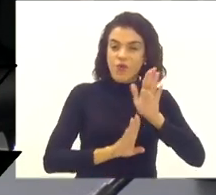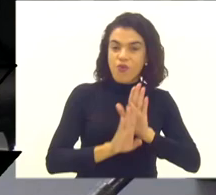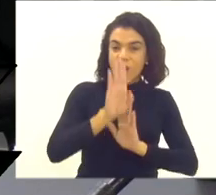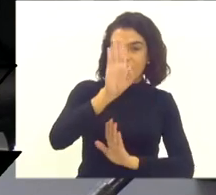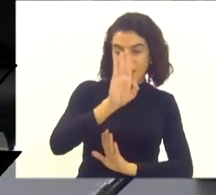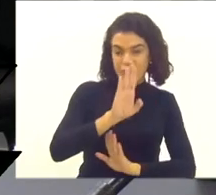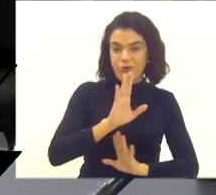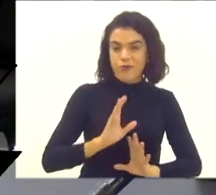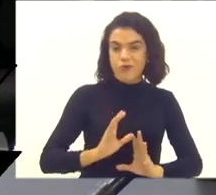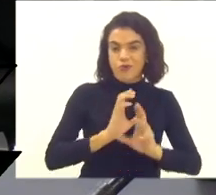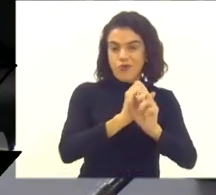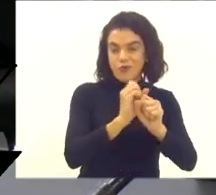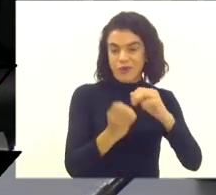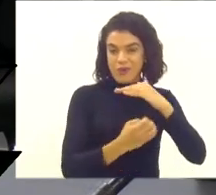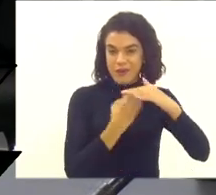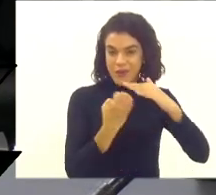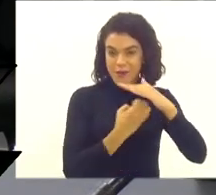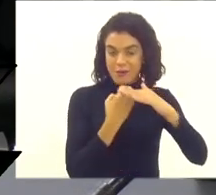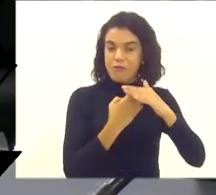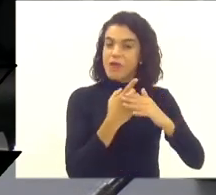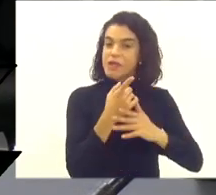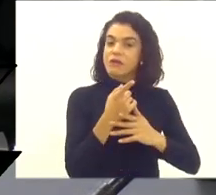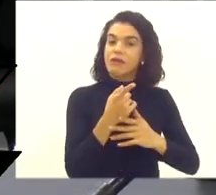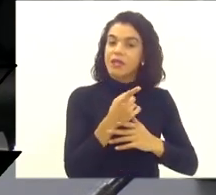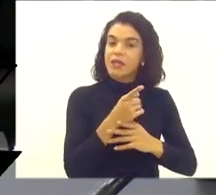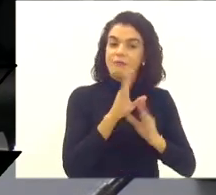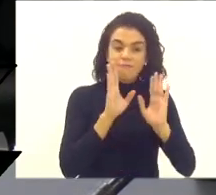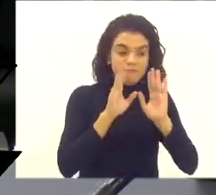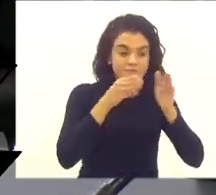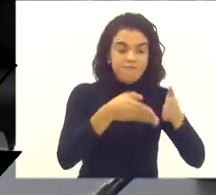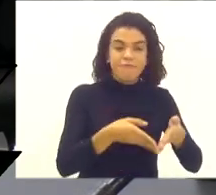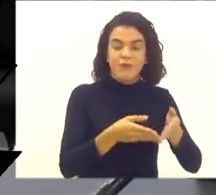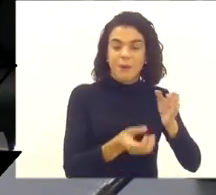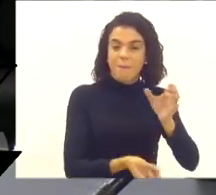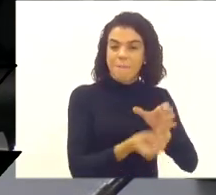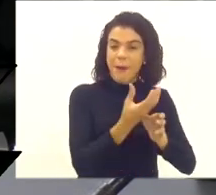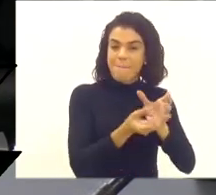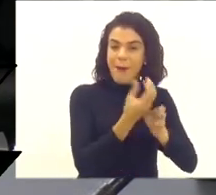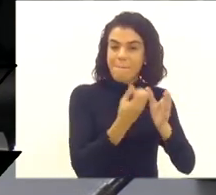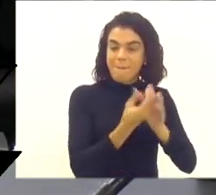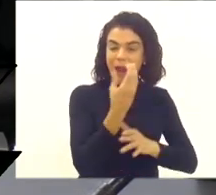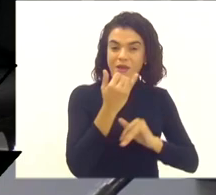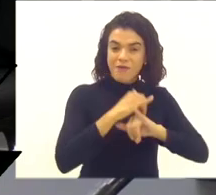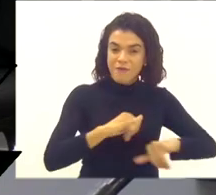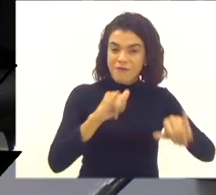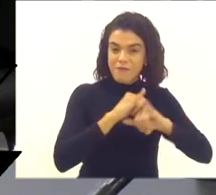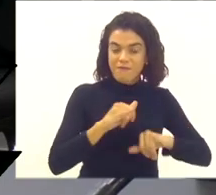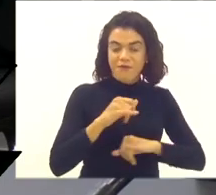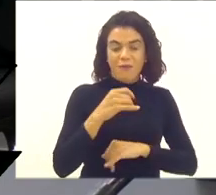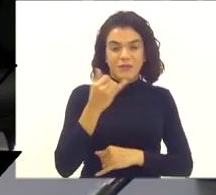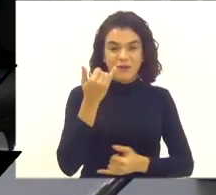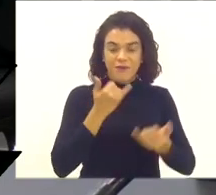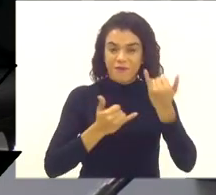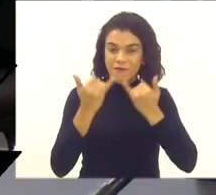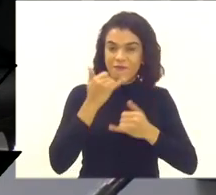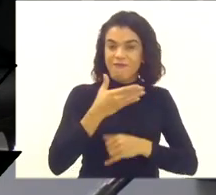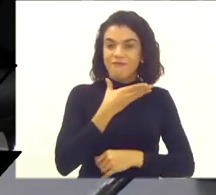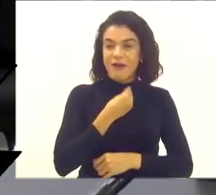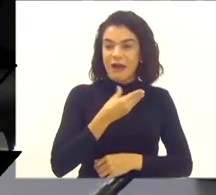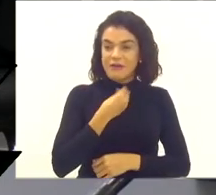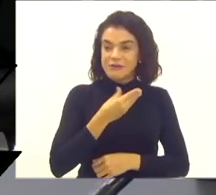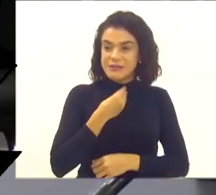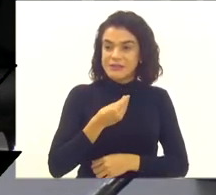do número dessas empresas também que produzem esse tipo de notícia que trabalham muito nesse meio virtual para